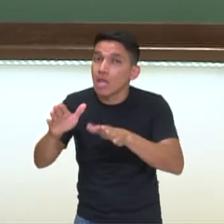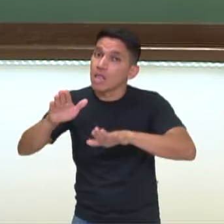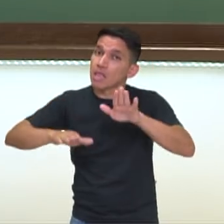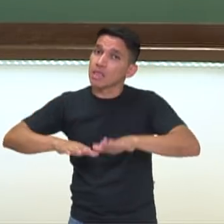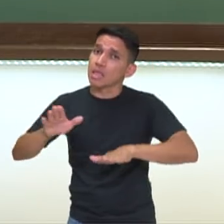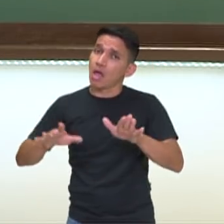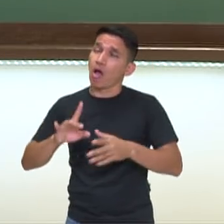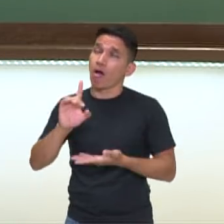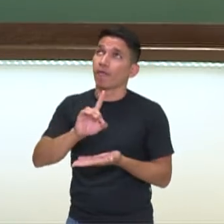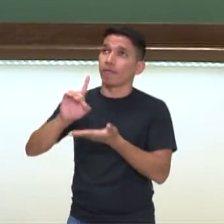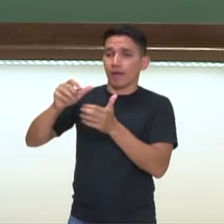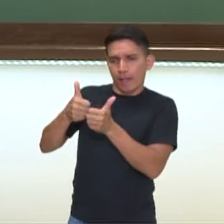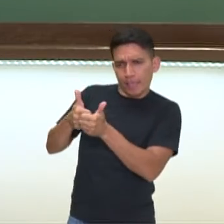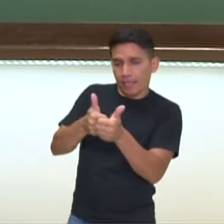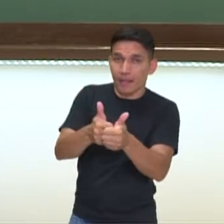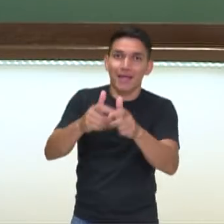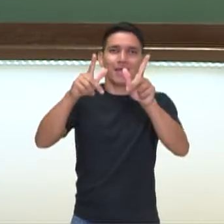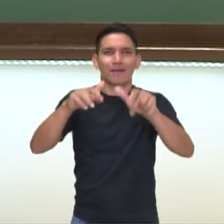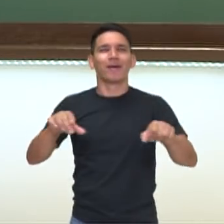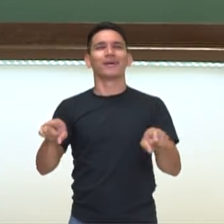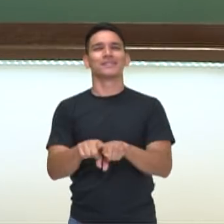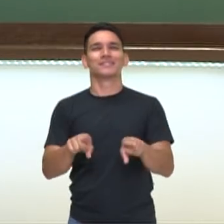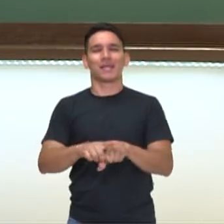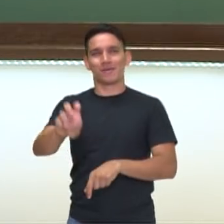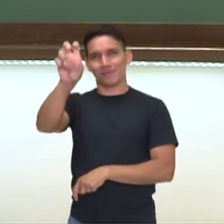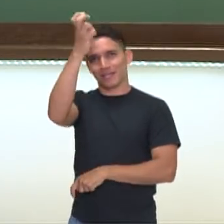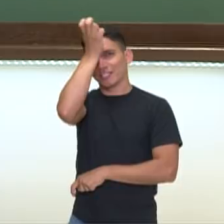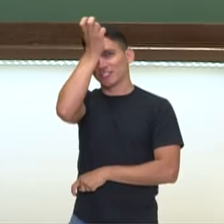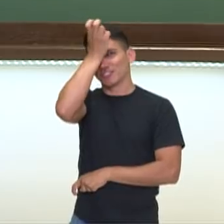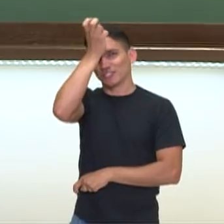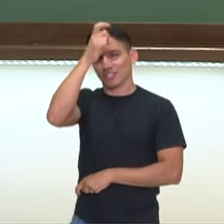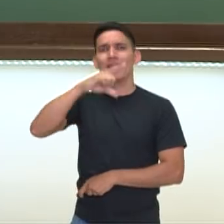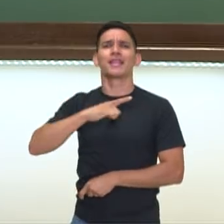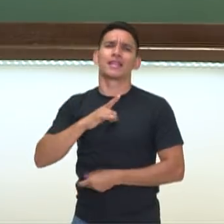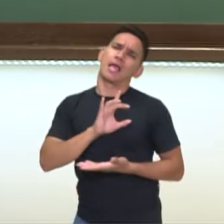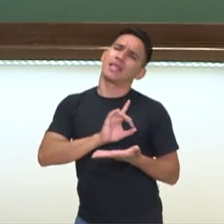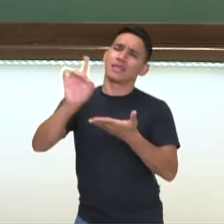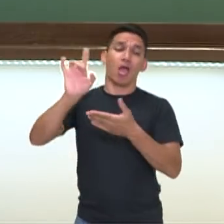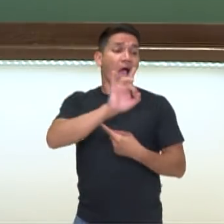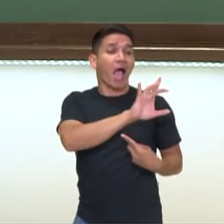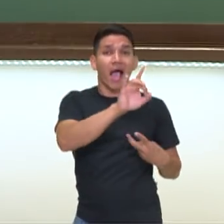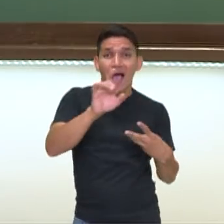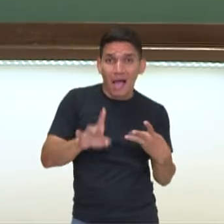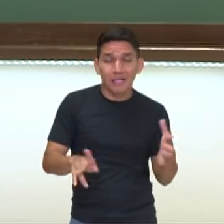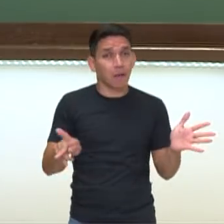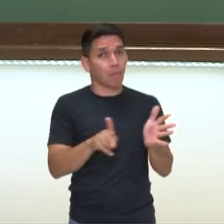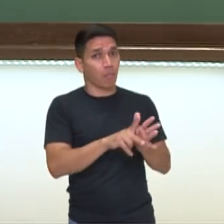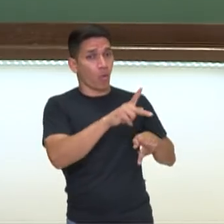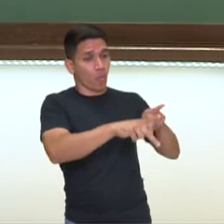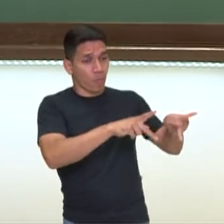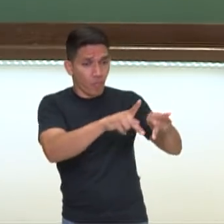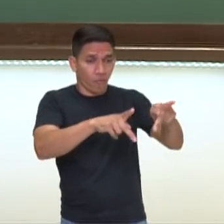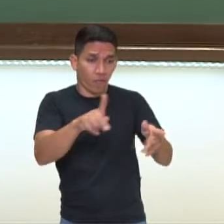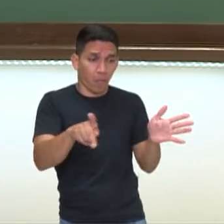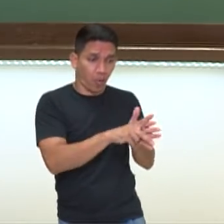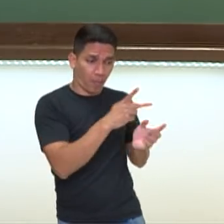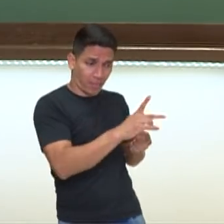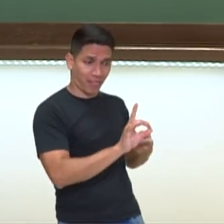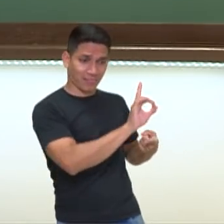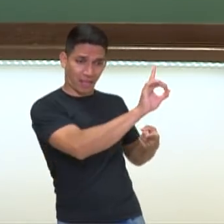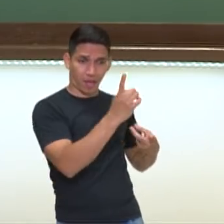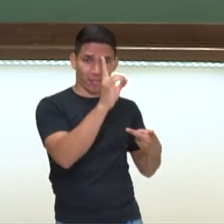divino, assim como os egípcios também tinham seus deuses. Cada povo produz, desenvolve suas divindades,